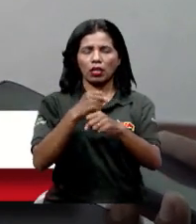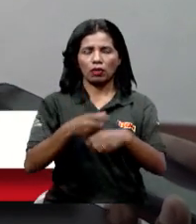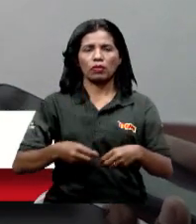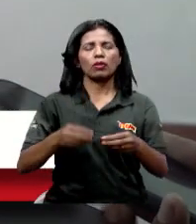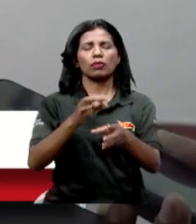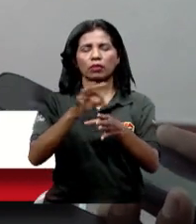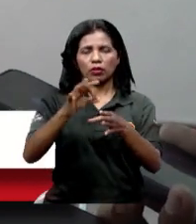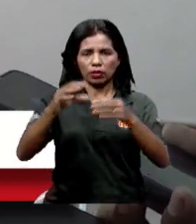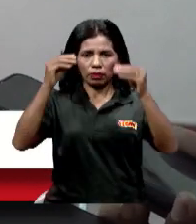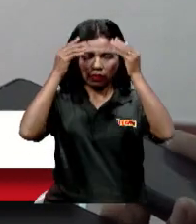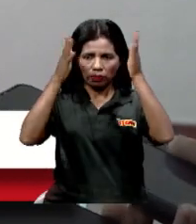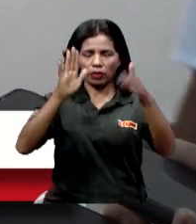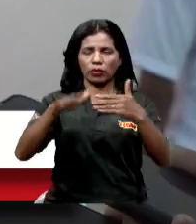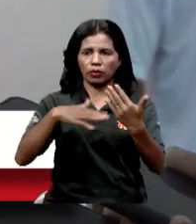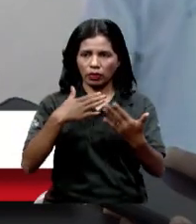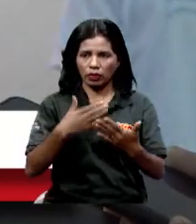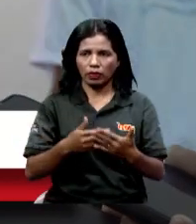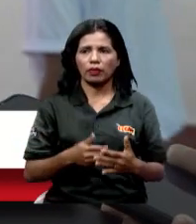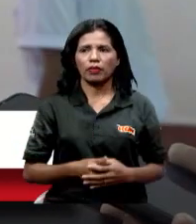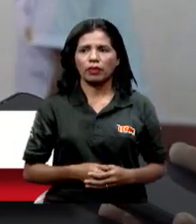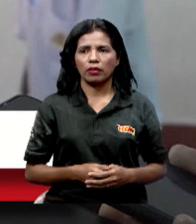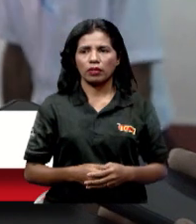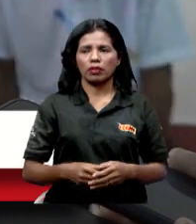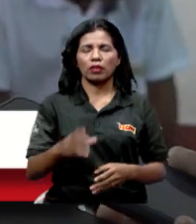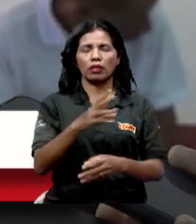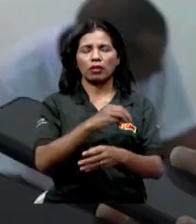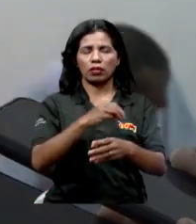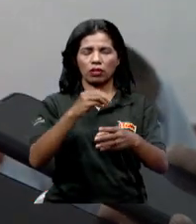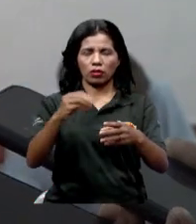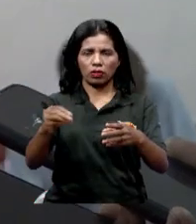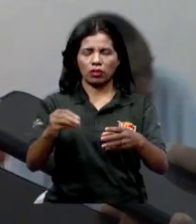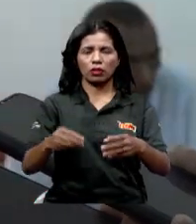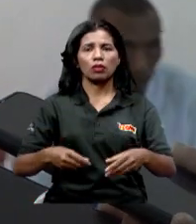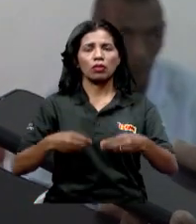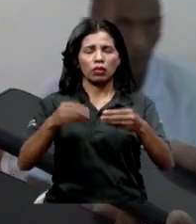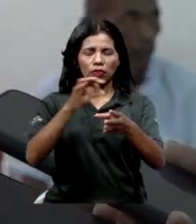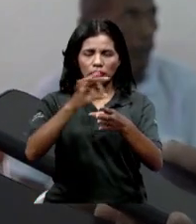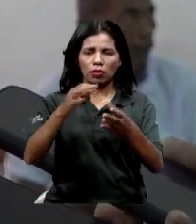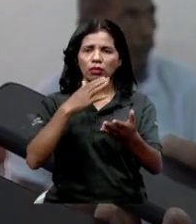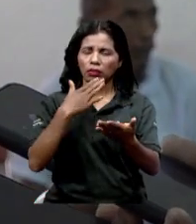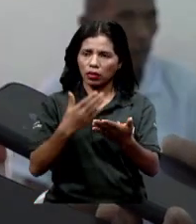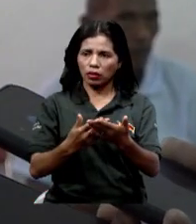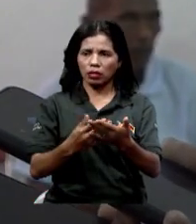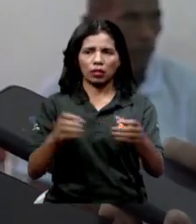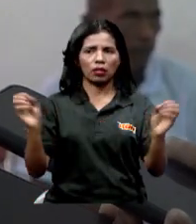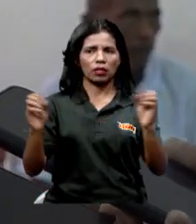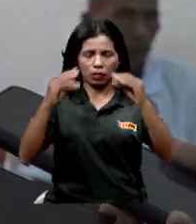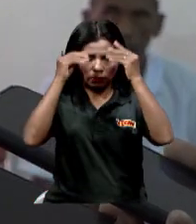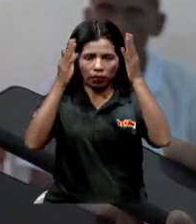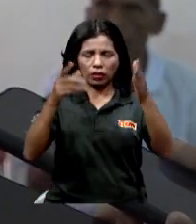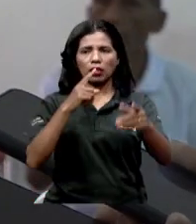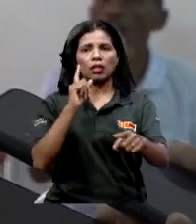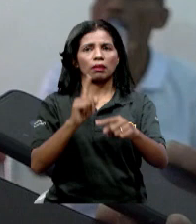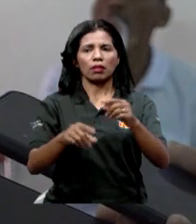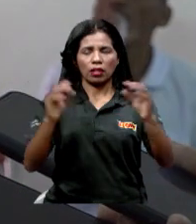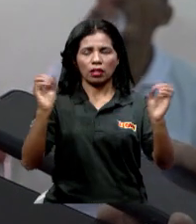ba professor sira. E a formação ser né intensivo tebes então lá é razão o professor de angata clabel lá